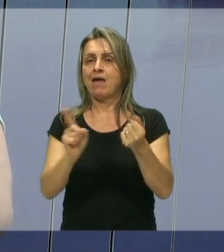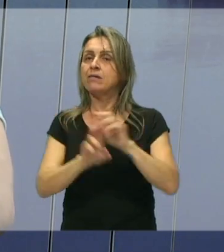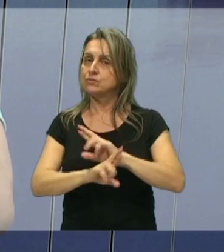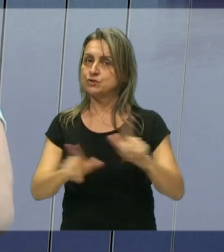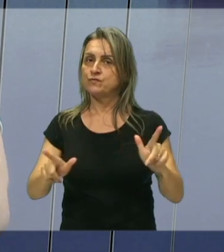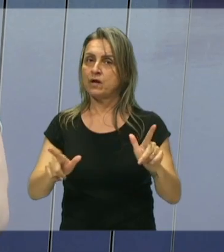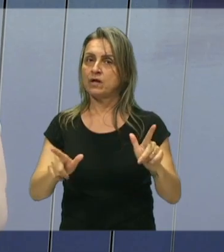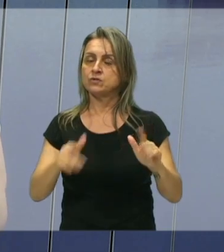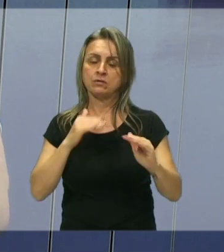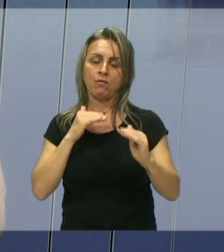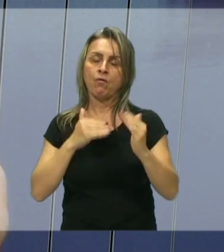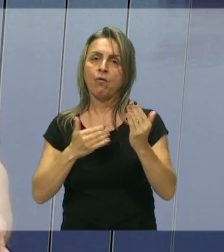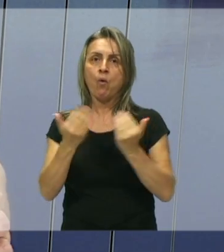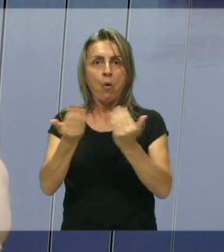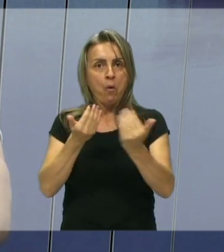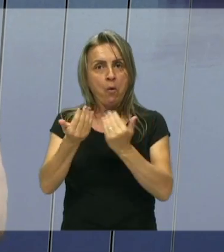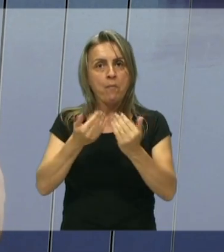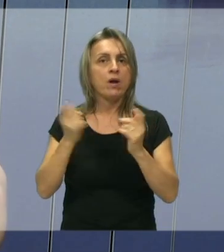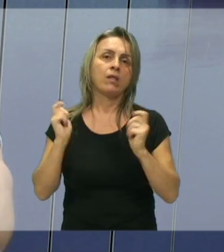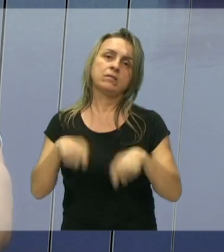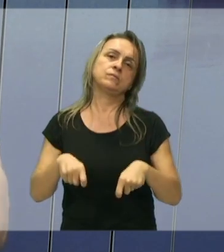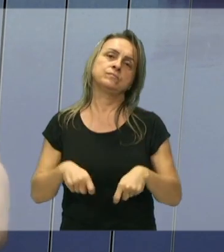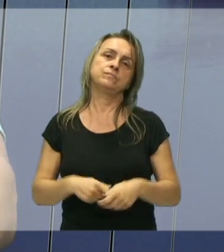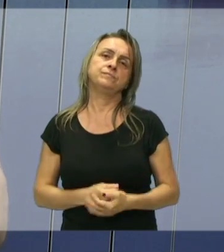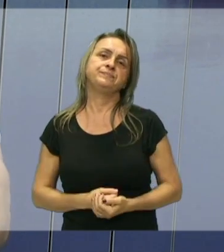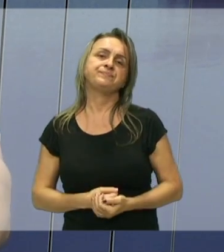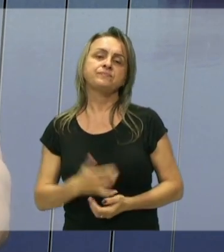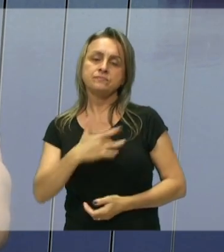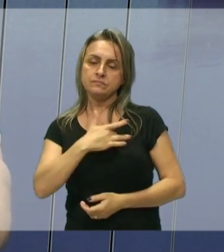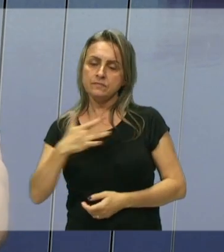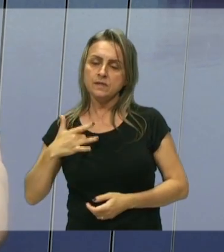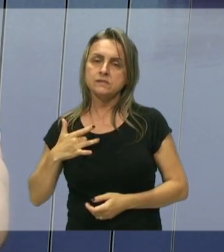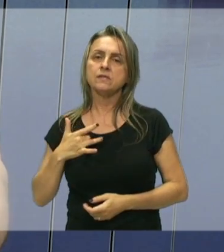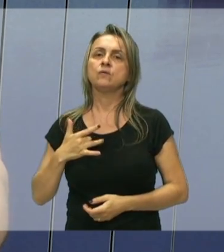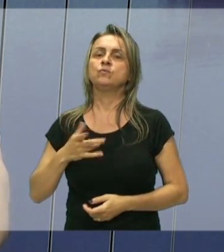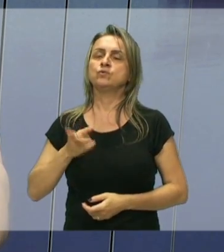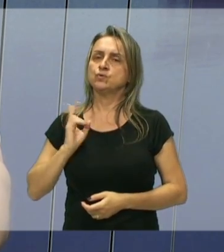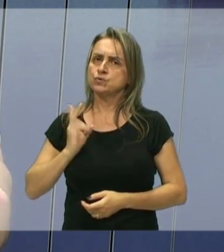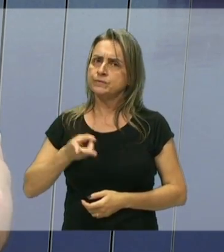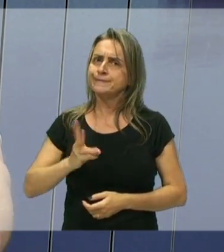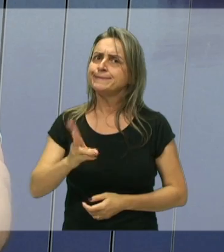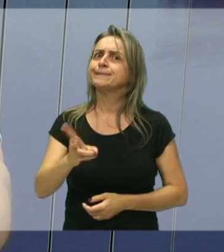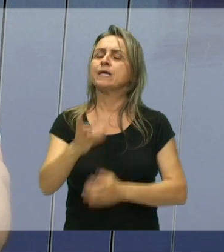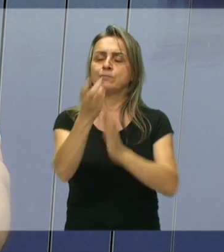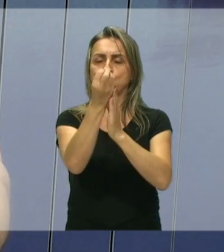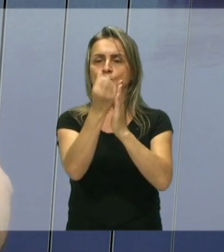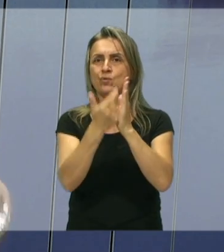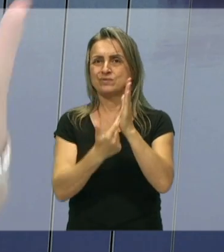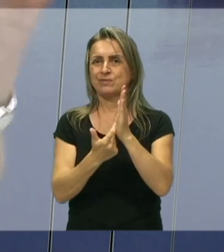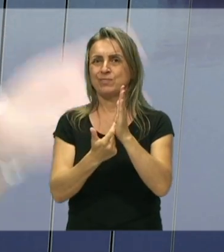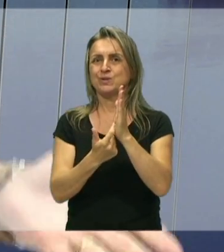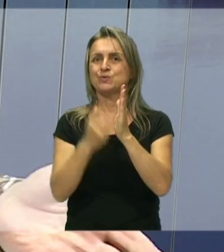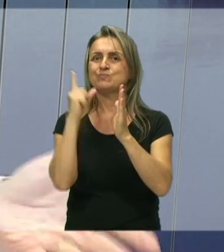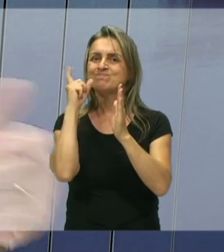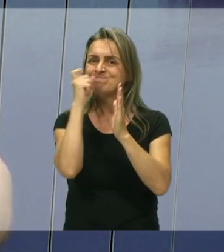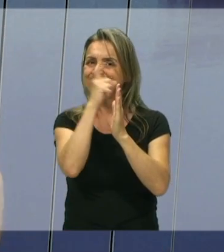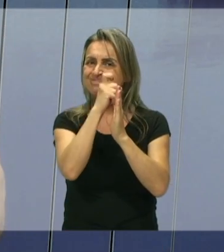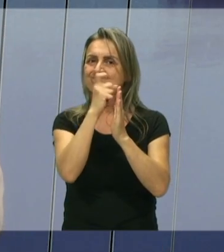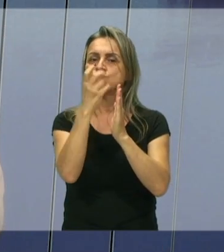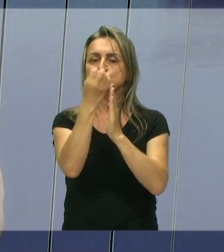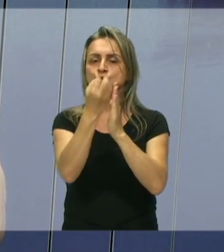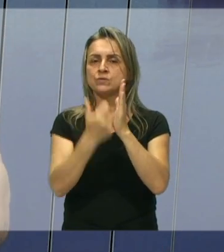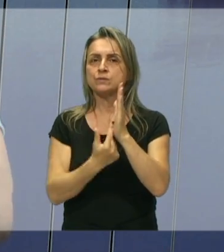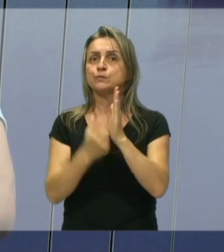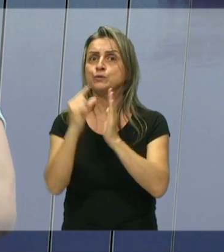Então, a saúde sempre conviveu com essa... Está sempre com um orçamento apertado. Tem a emenda